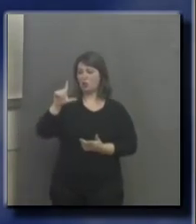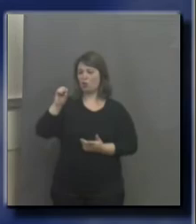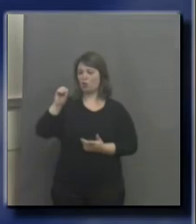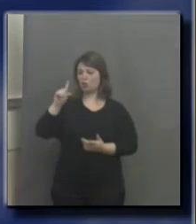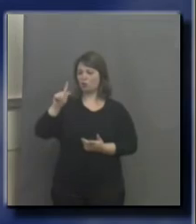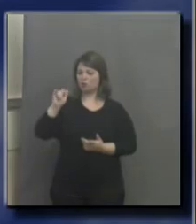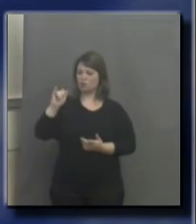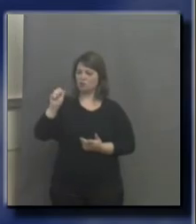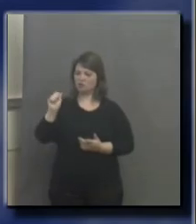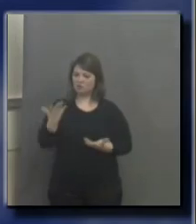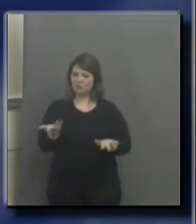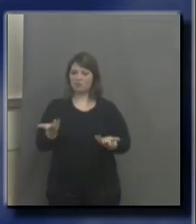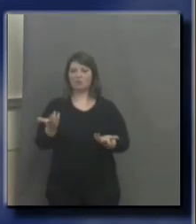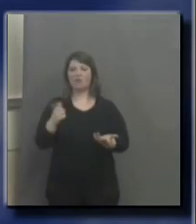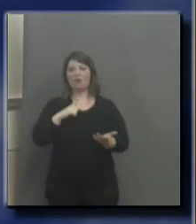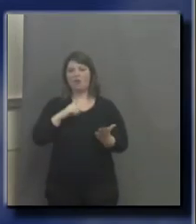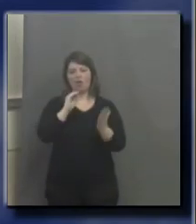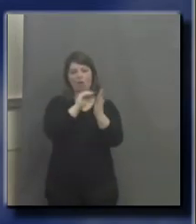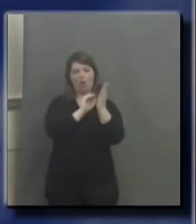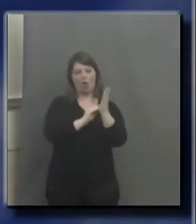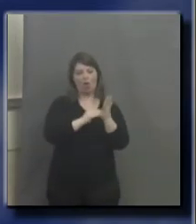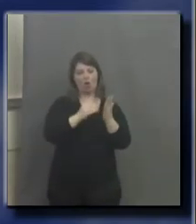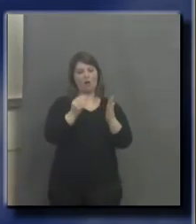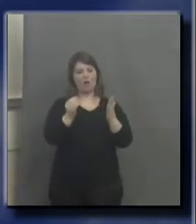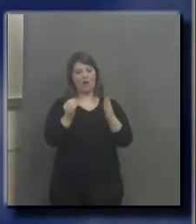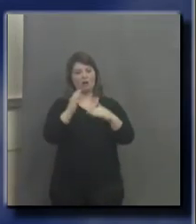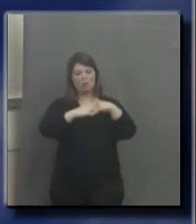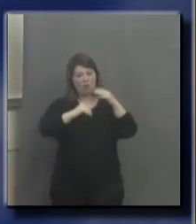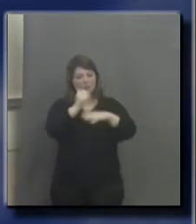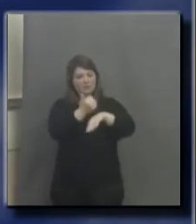extraoficialmente fazendo parte das profissões da saúde, né?